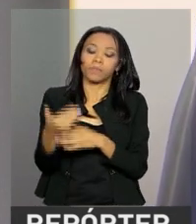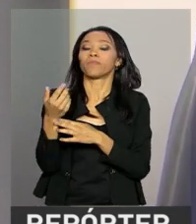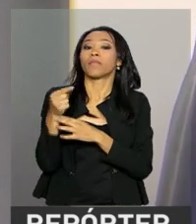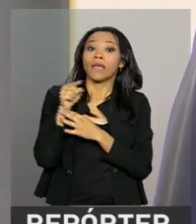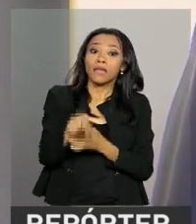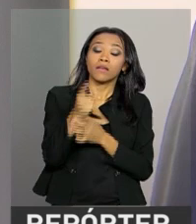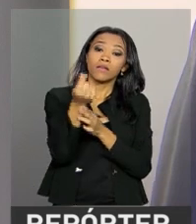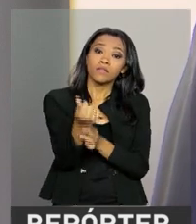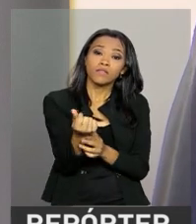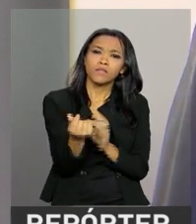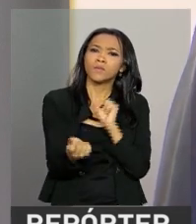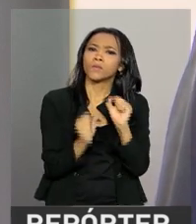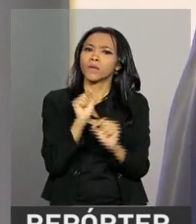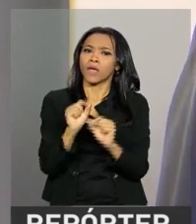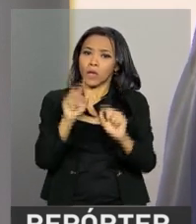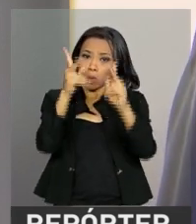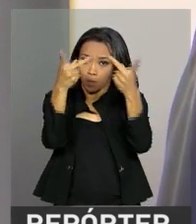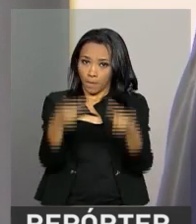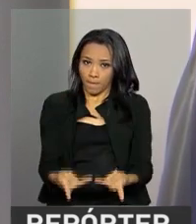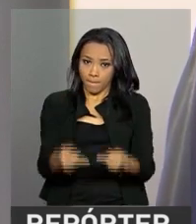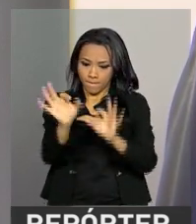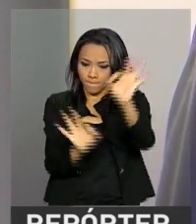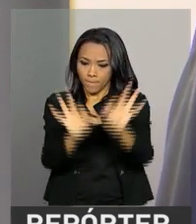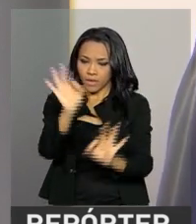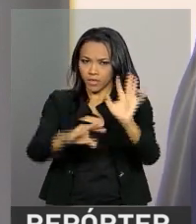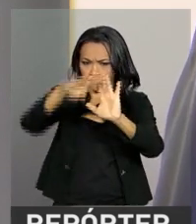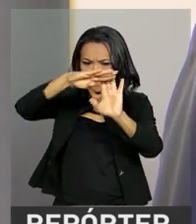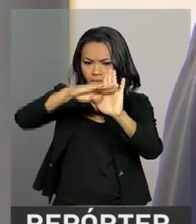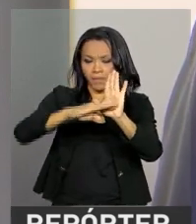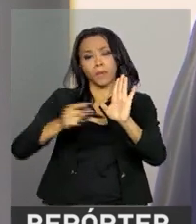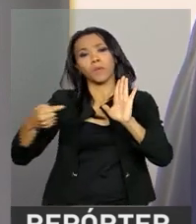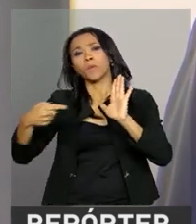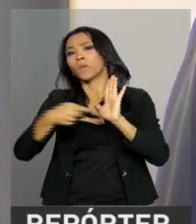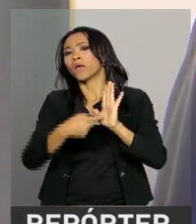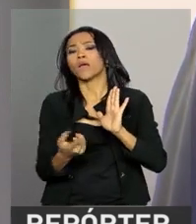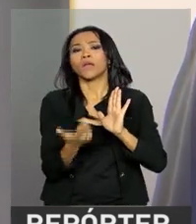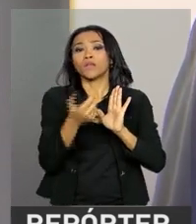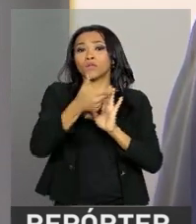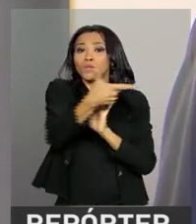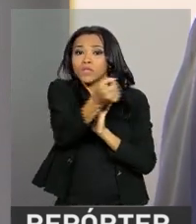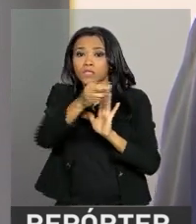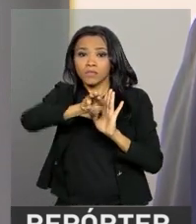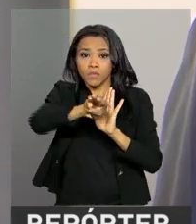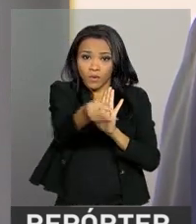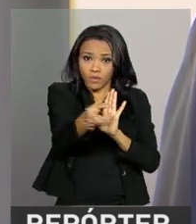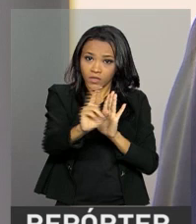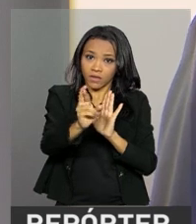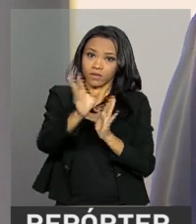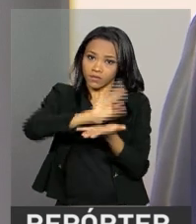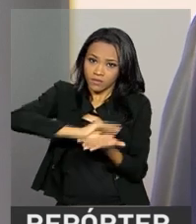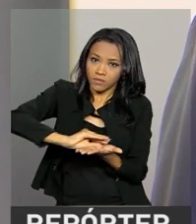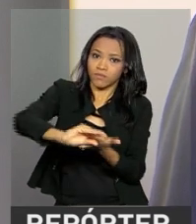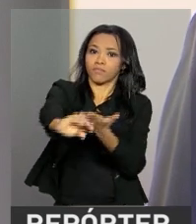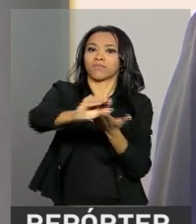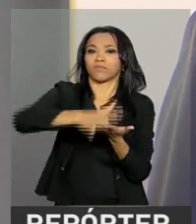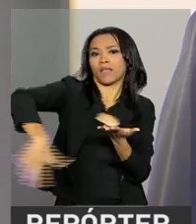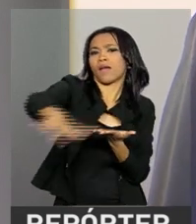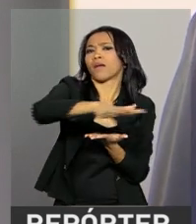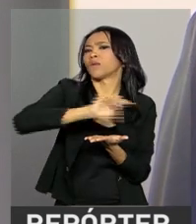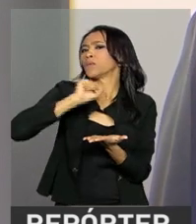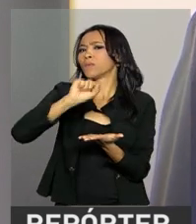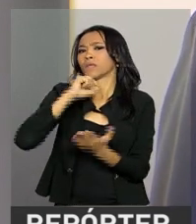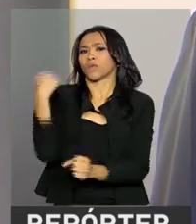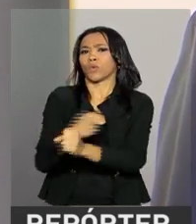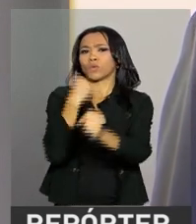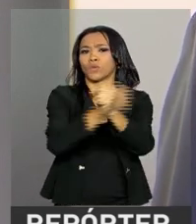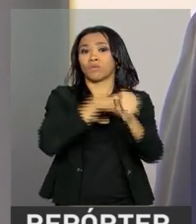desses recursos, o Plano Nacional de Segurança Pública prevê 200 milhões de reais em investimentos para a construção de